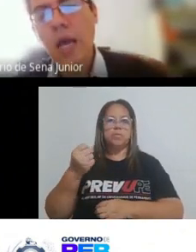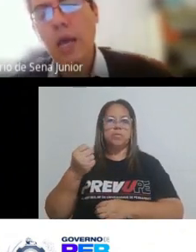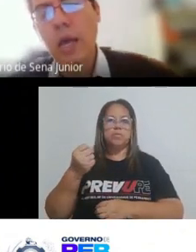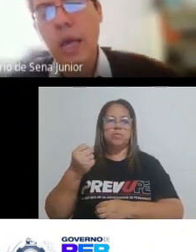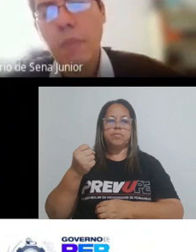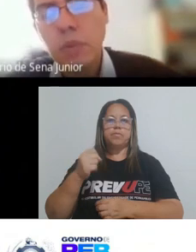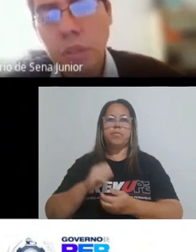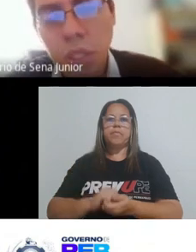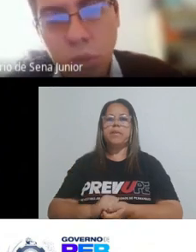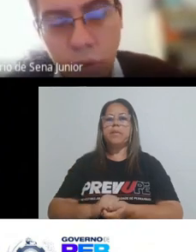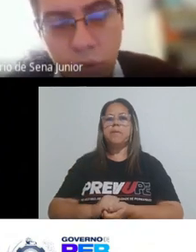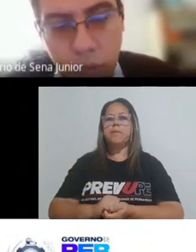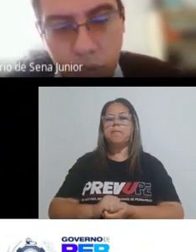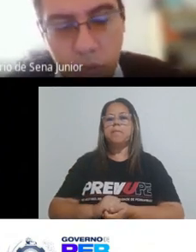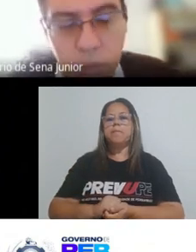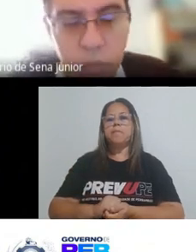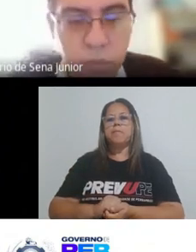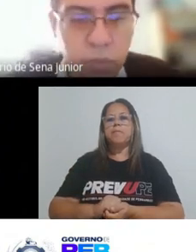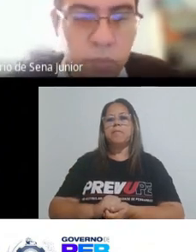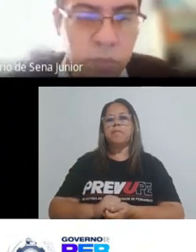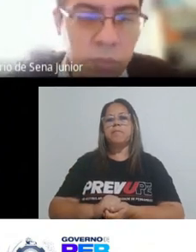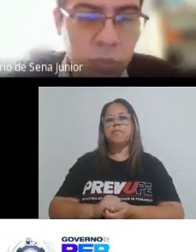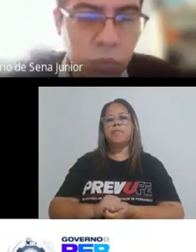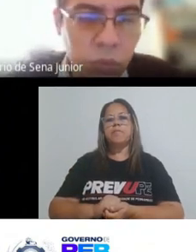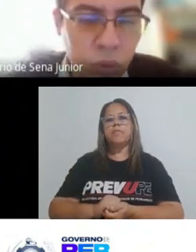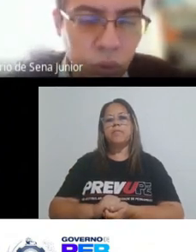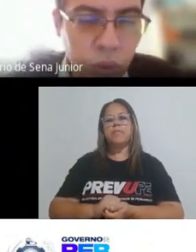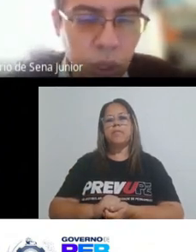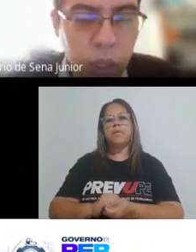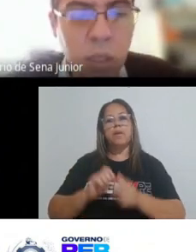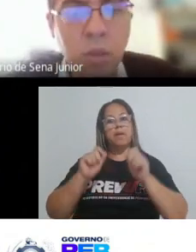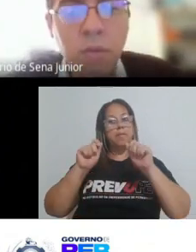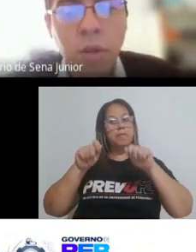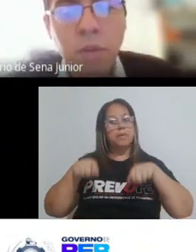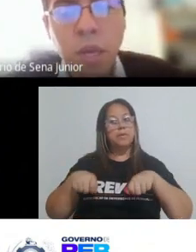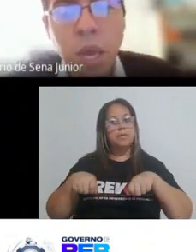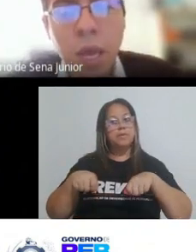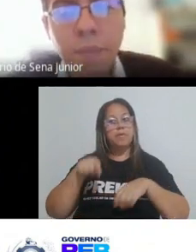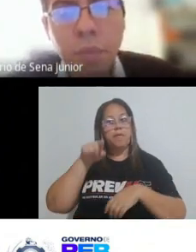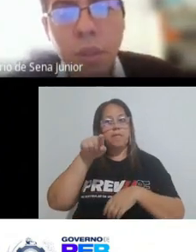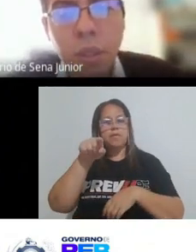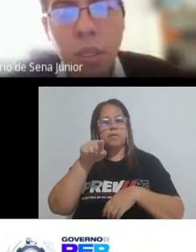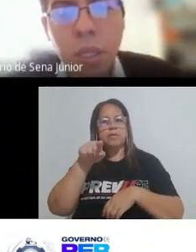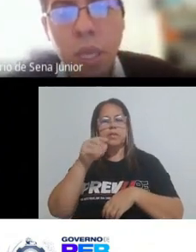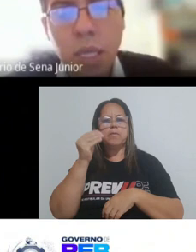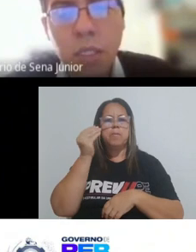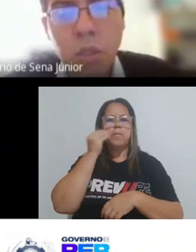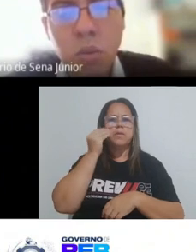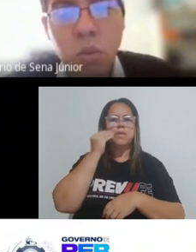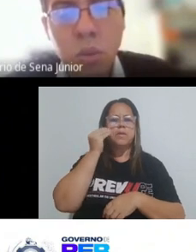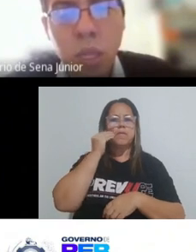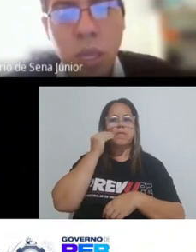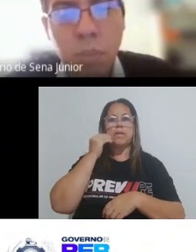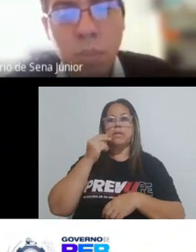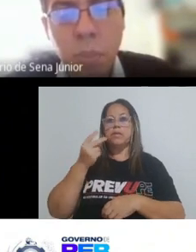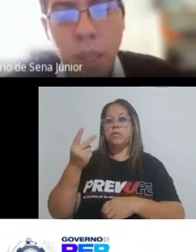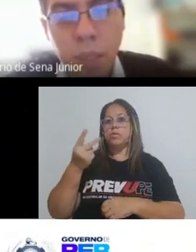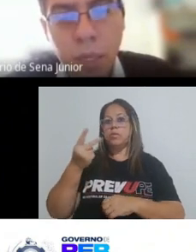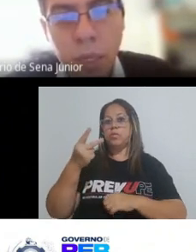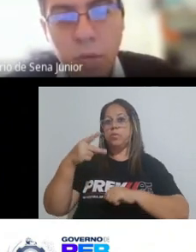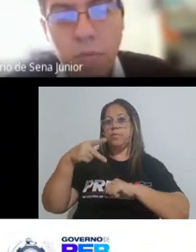É possível o estudante verificar que a segunda